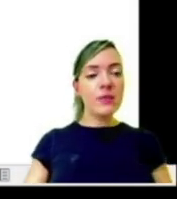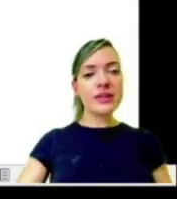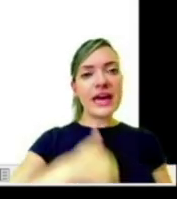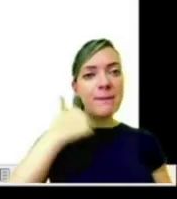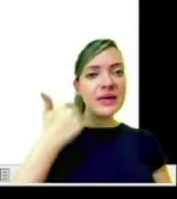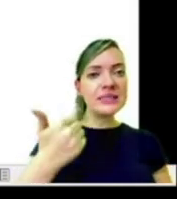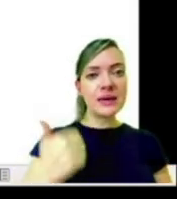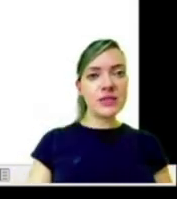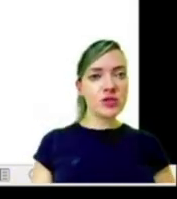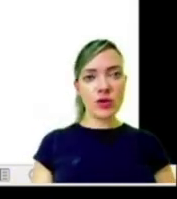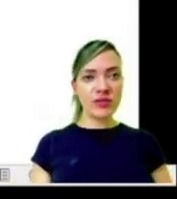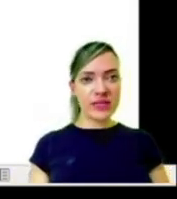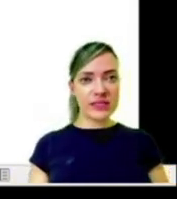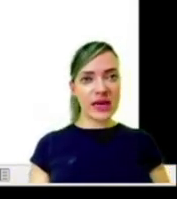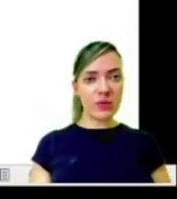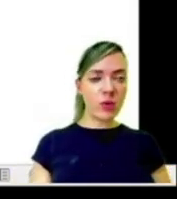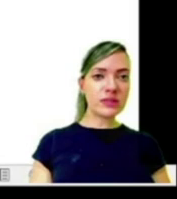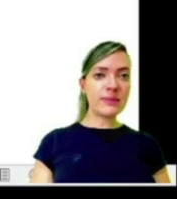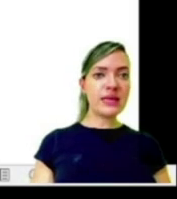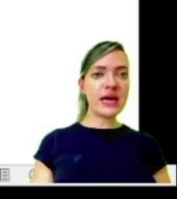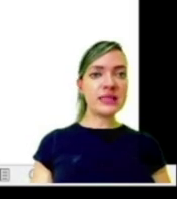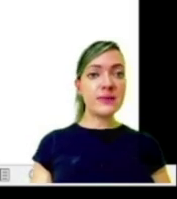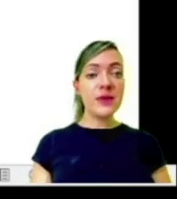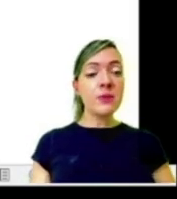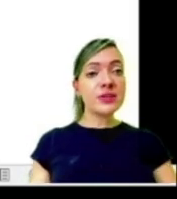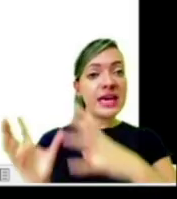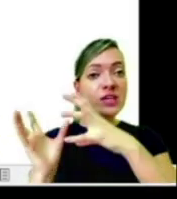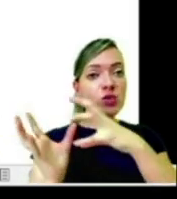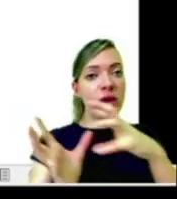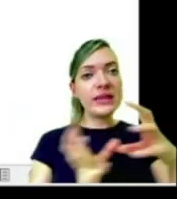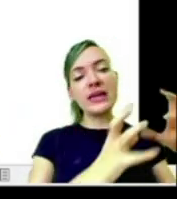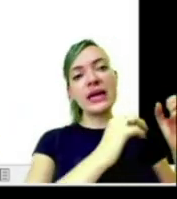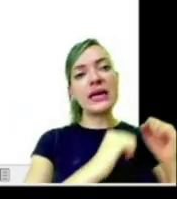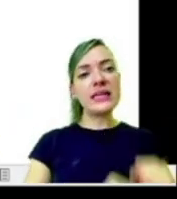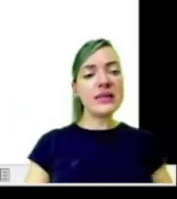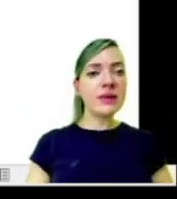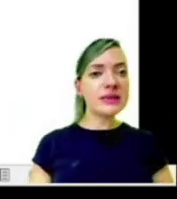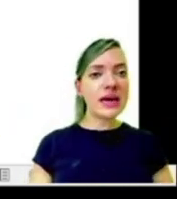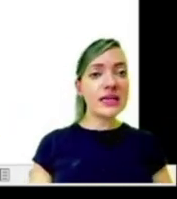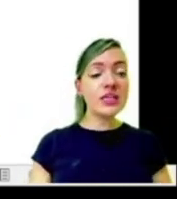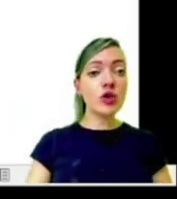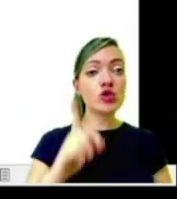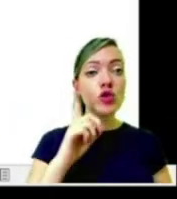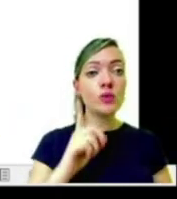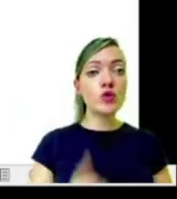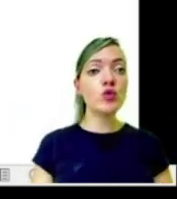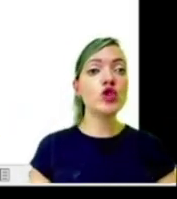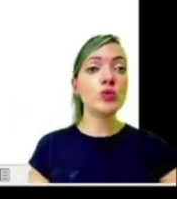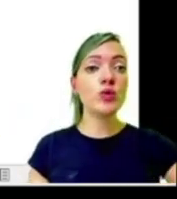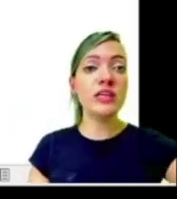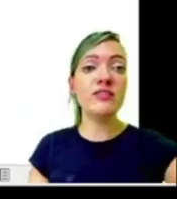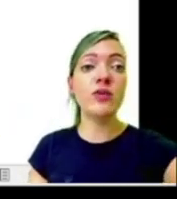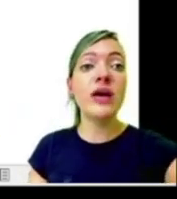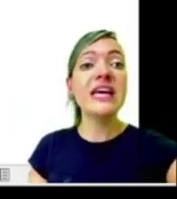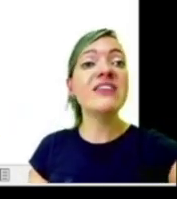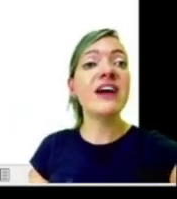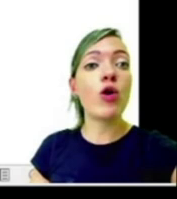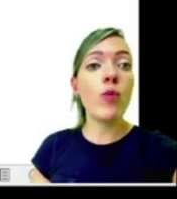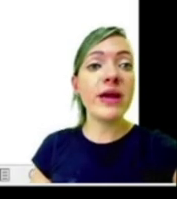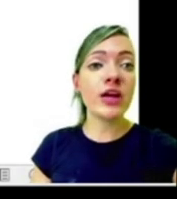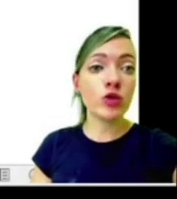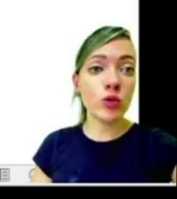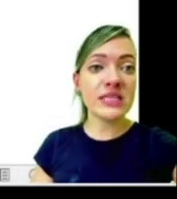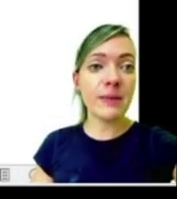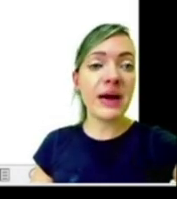água, porque a planta absorve essa água contaminada, porque isso entra na cadeia alimentar e nós somos o último nível que